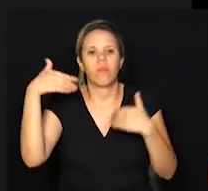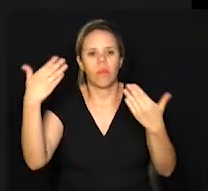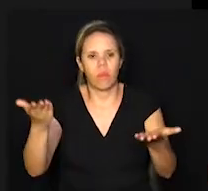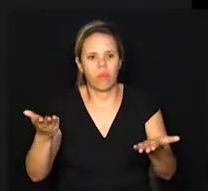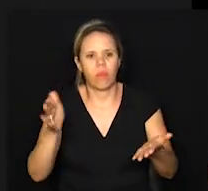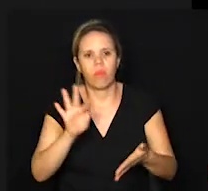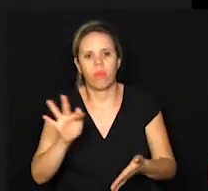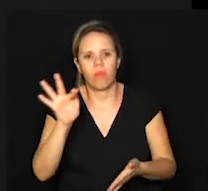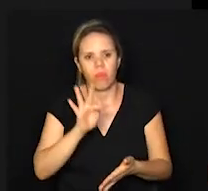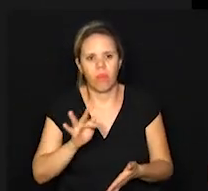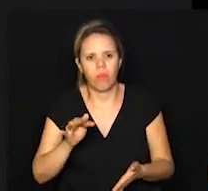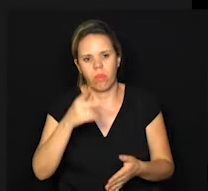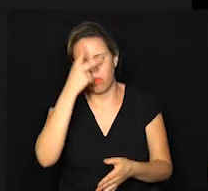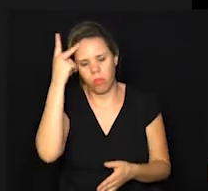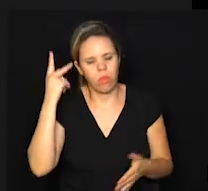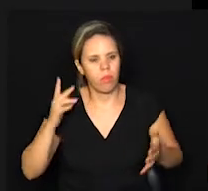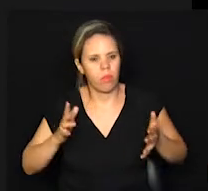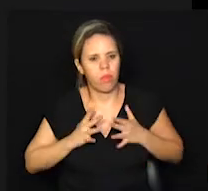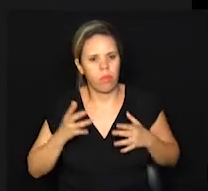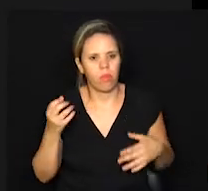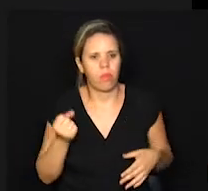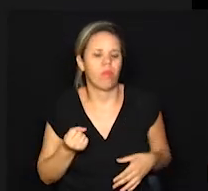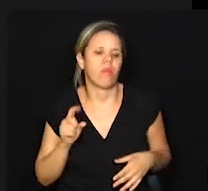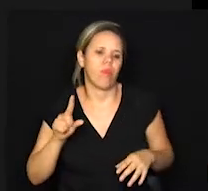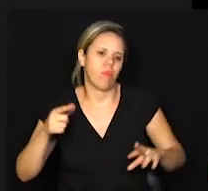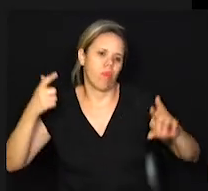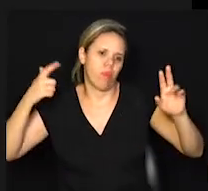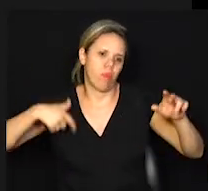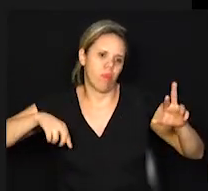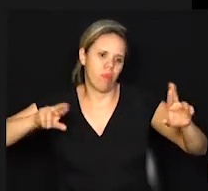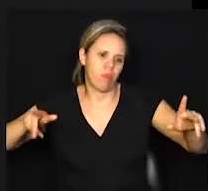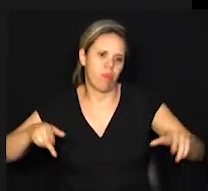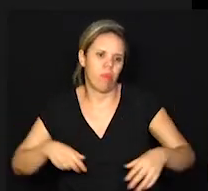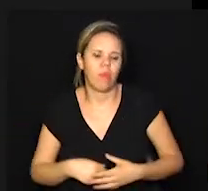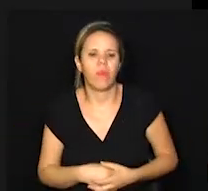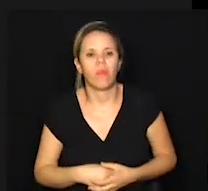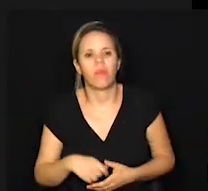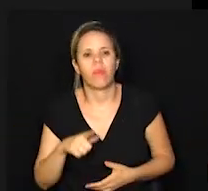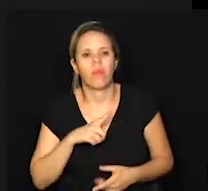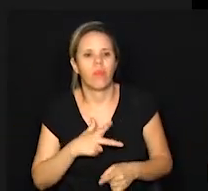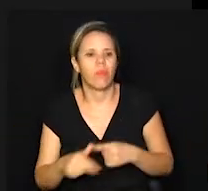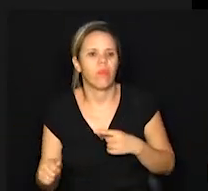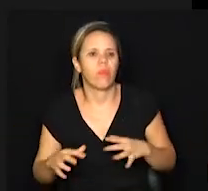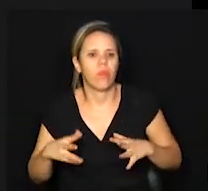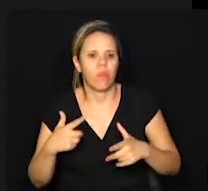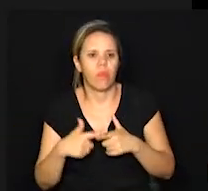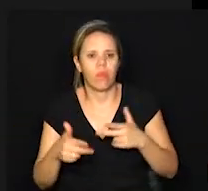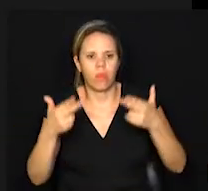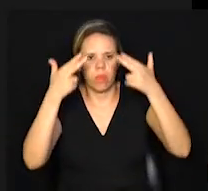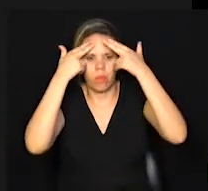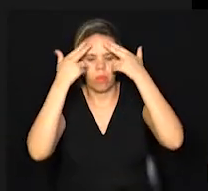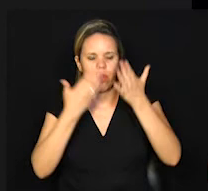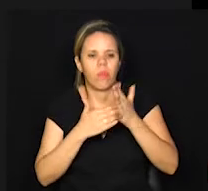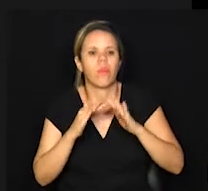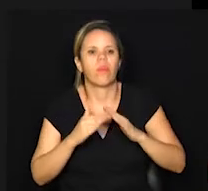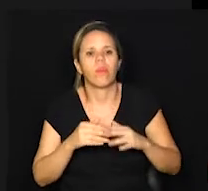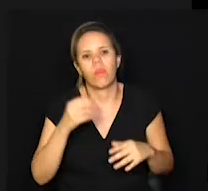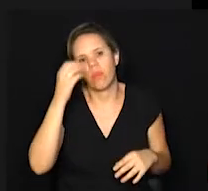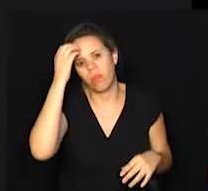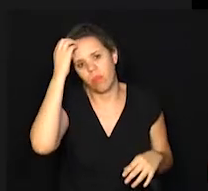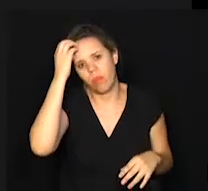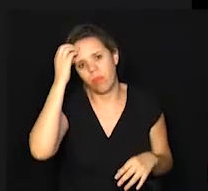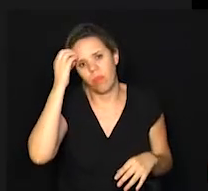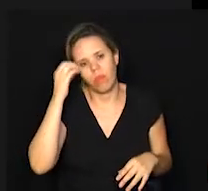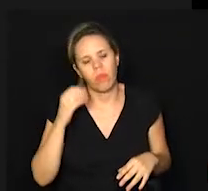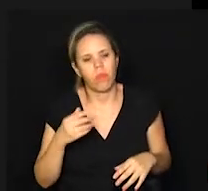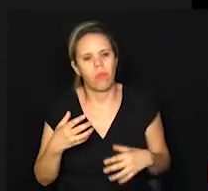meio dos brancos, dos ricos, eu já era diferente. Eu já tinha superado todo aquele trauma da escola, todo